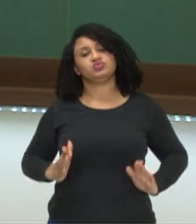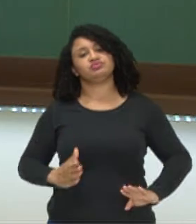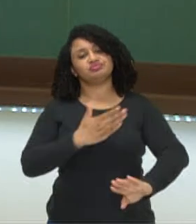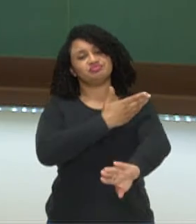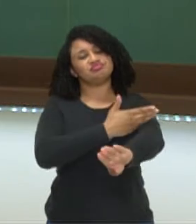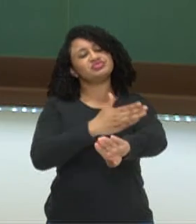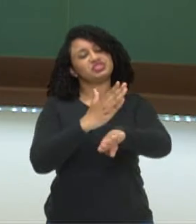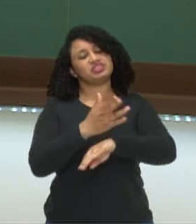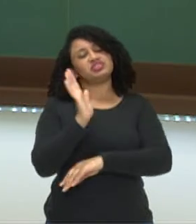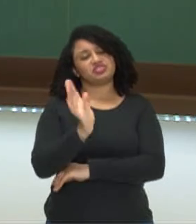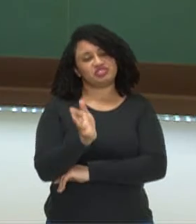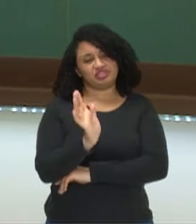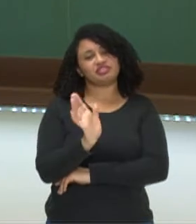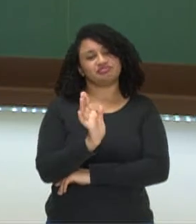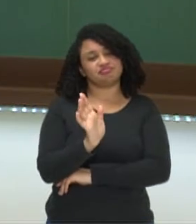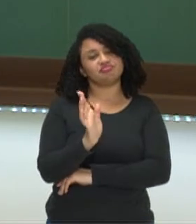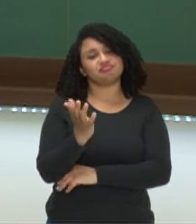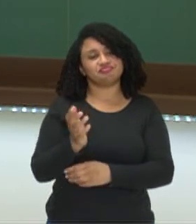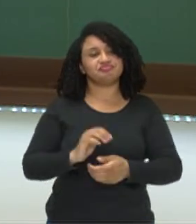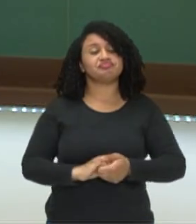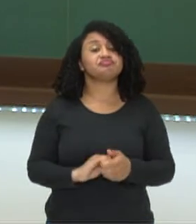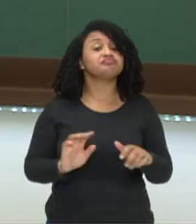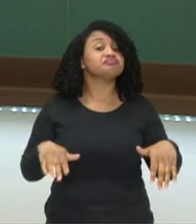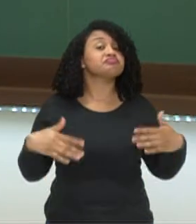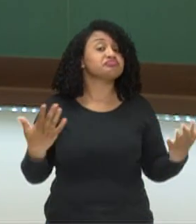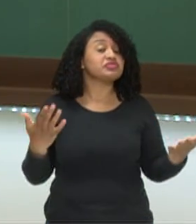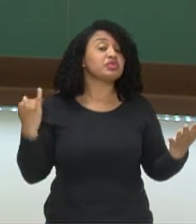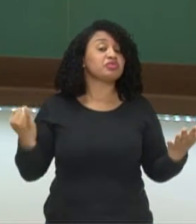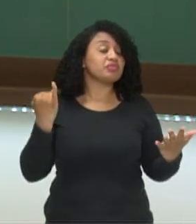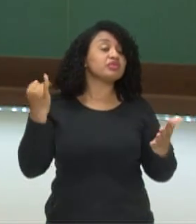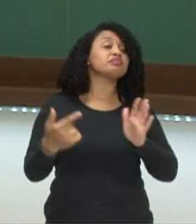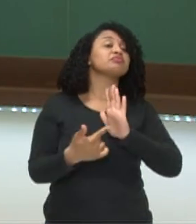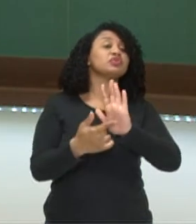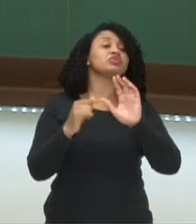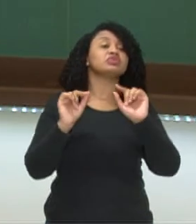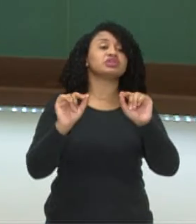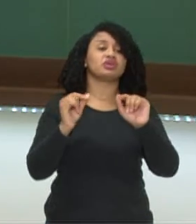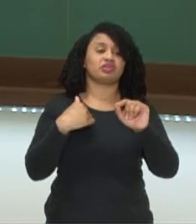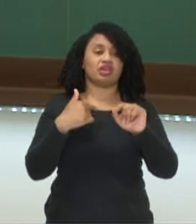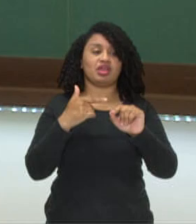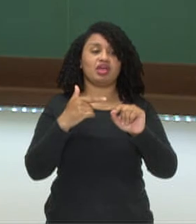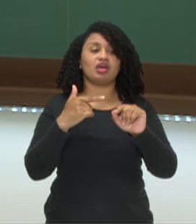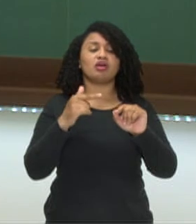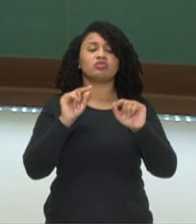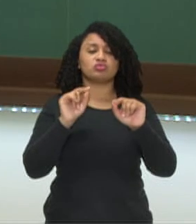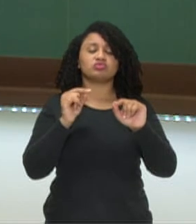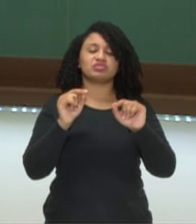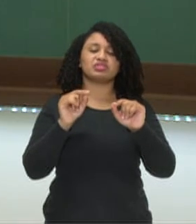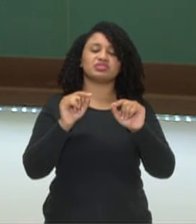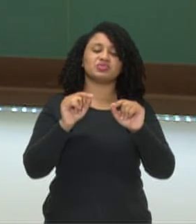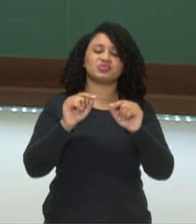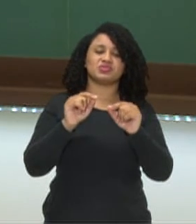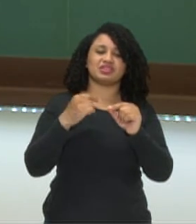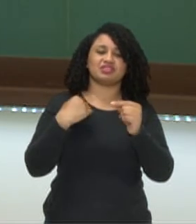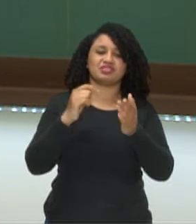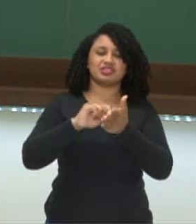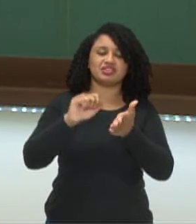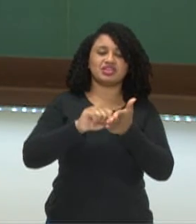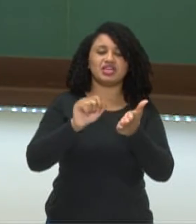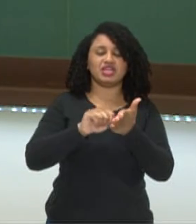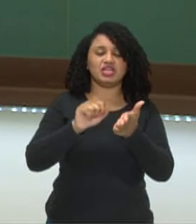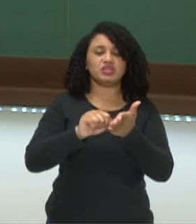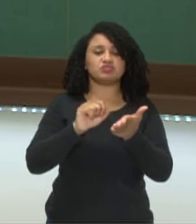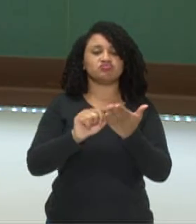tinha gastado todos os vestidos. Importante destacar aqui na obra machadiana, né, e principalmente